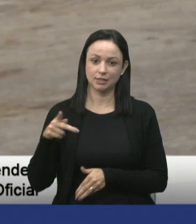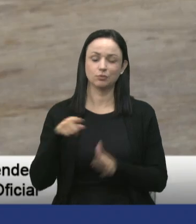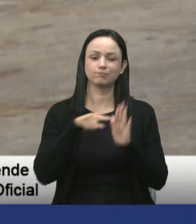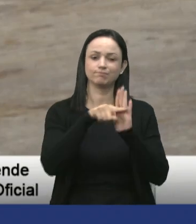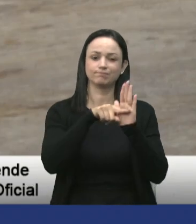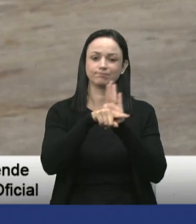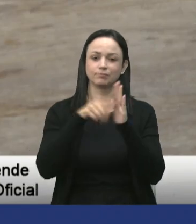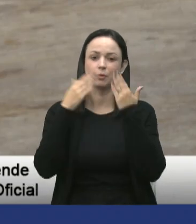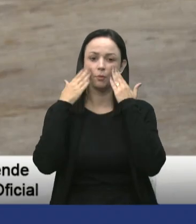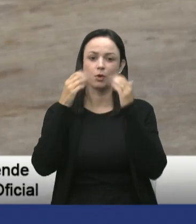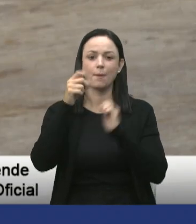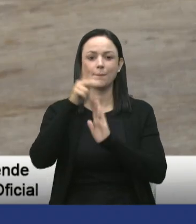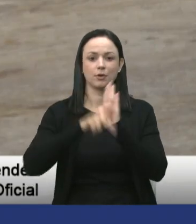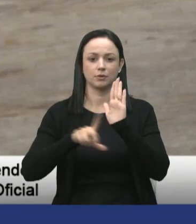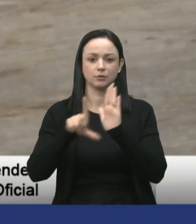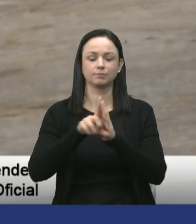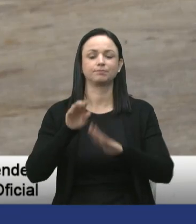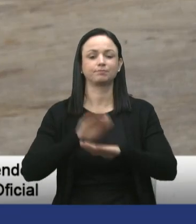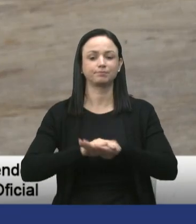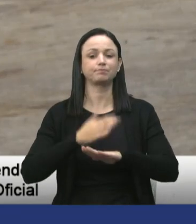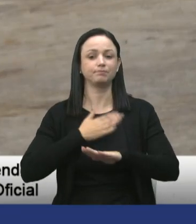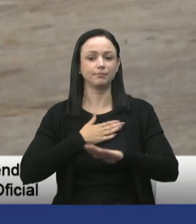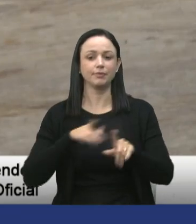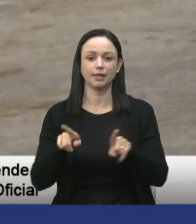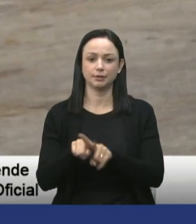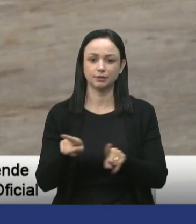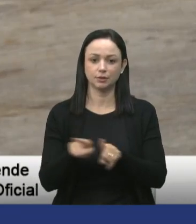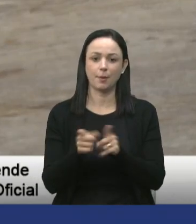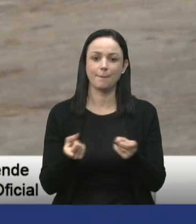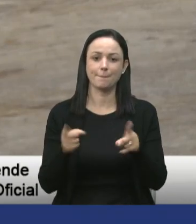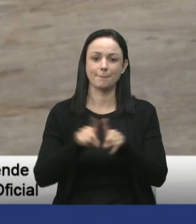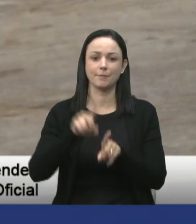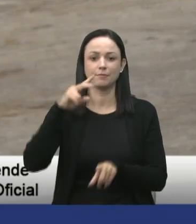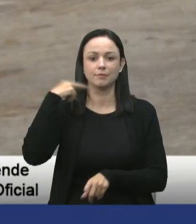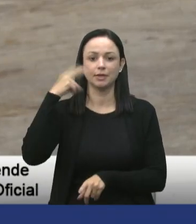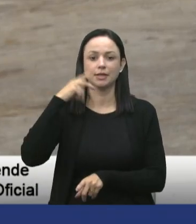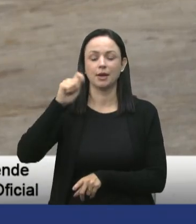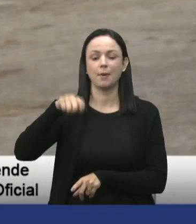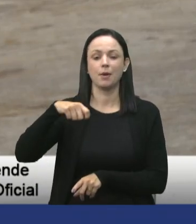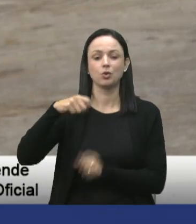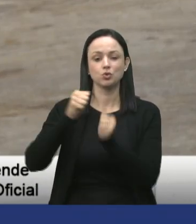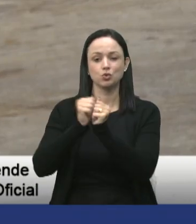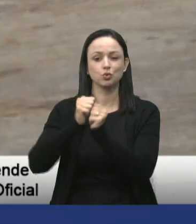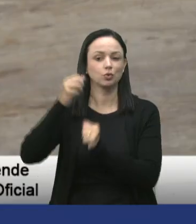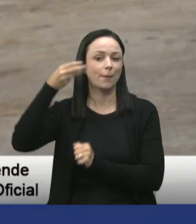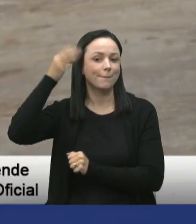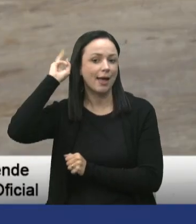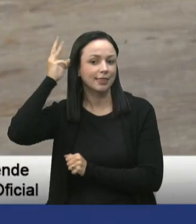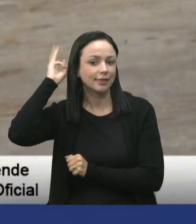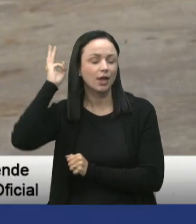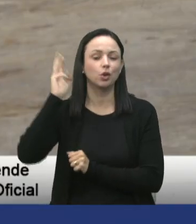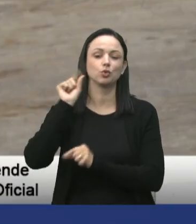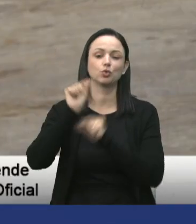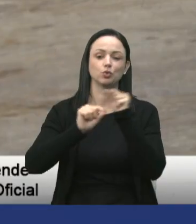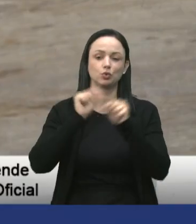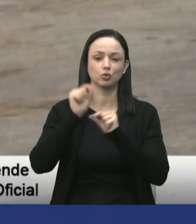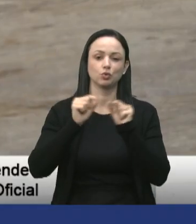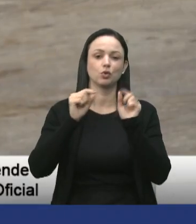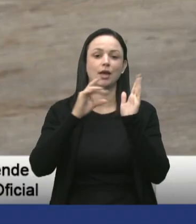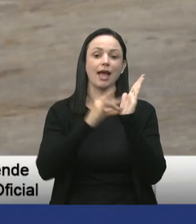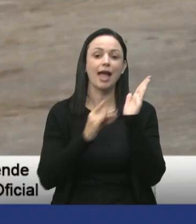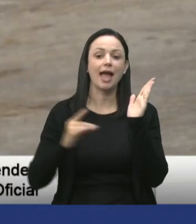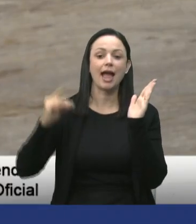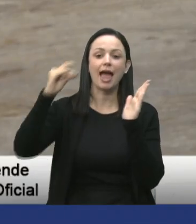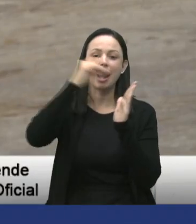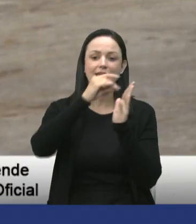do projeto de lei, de minha autoria, em parceria com o vereador Matheus Turini, com a finalidade de instituir no